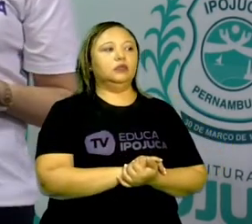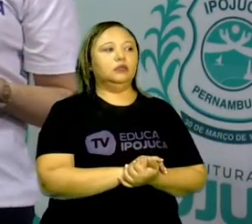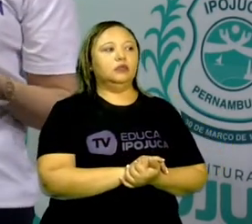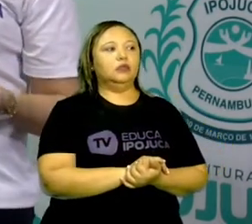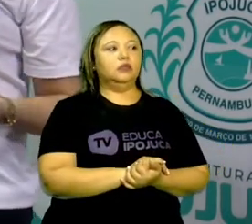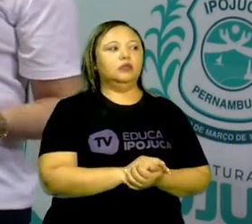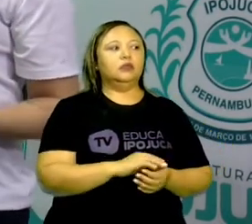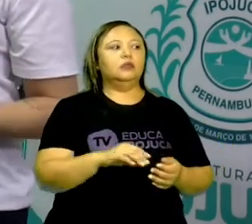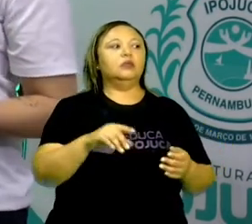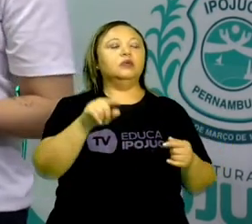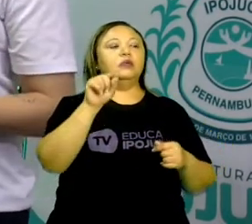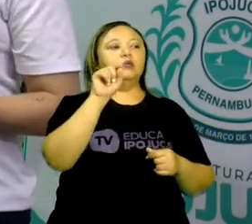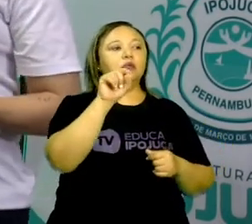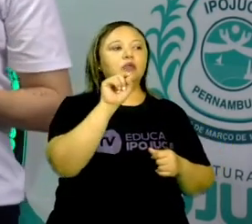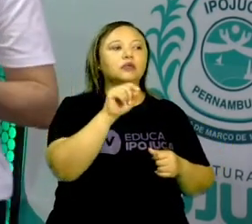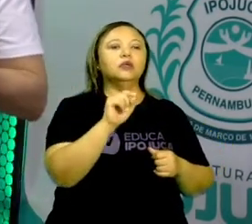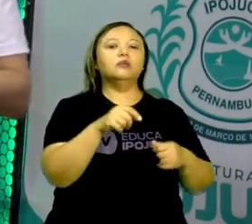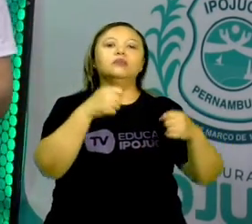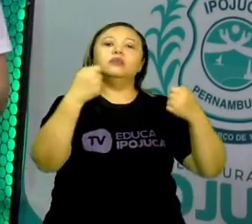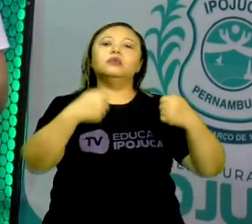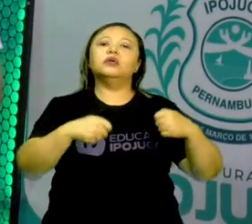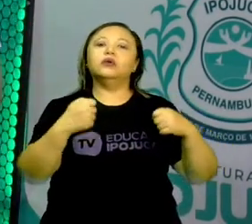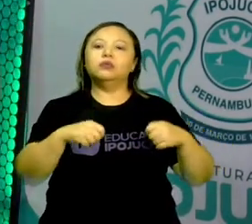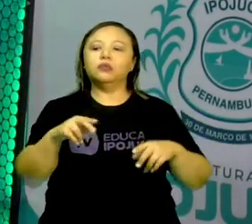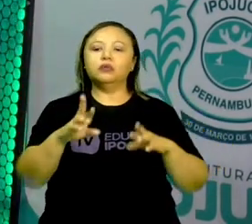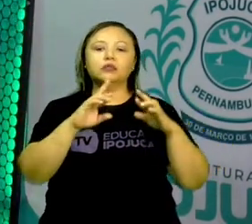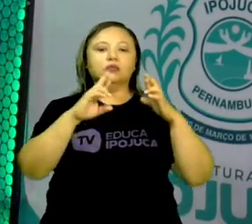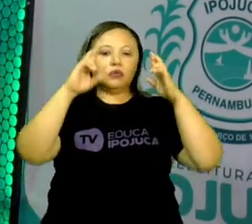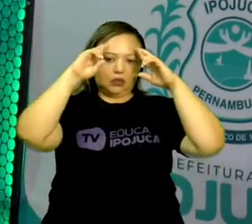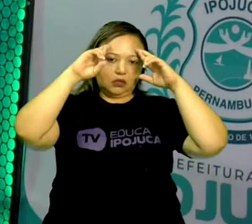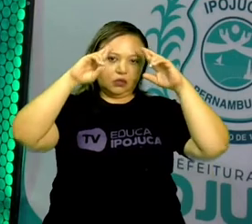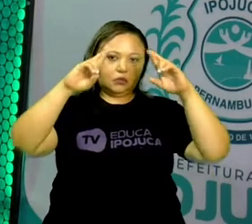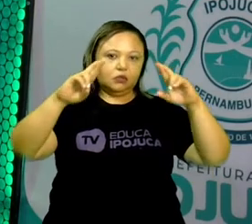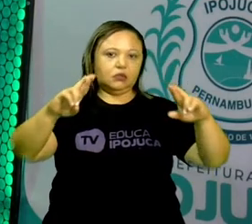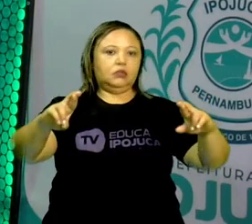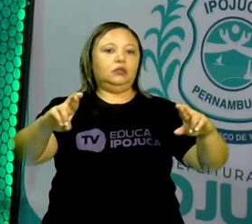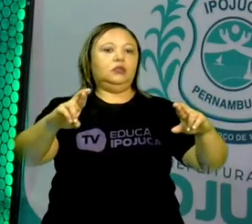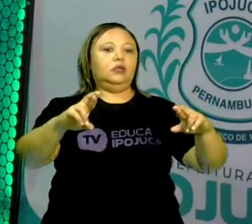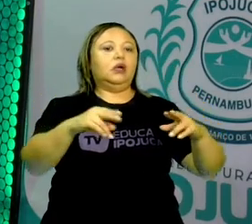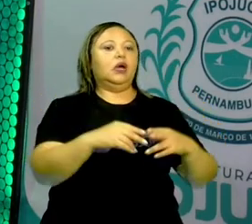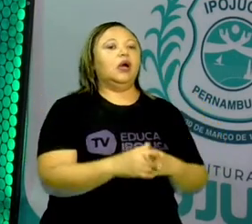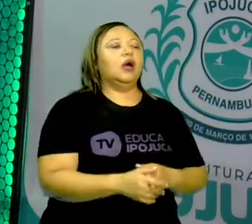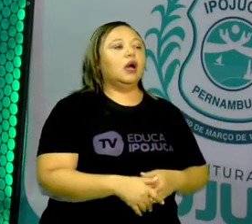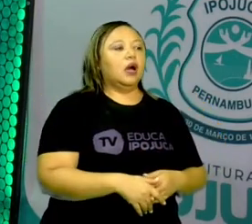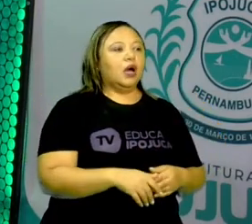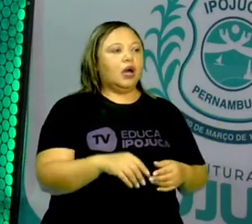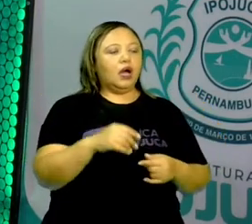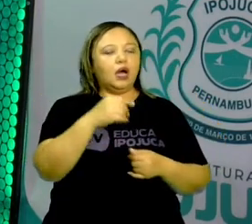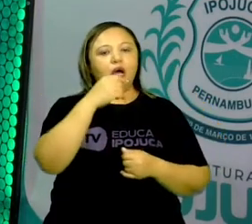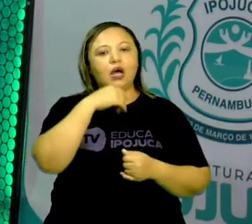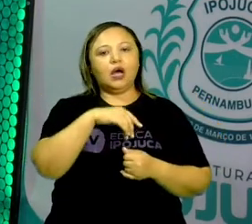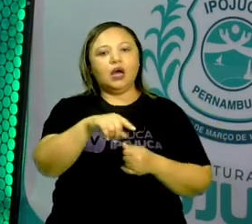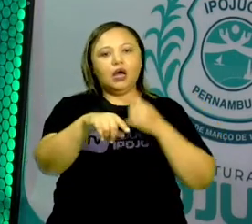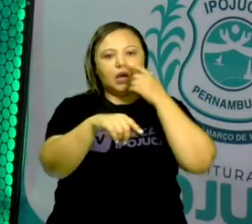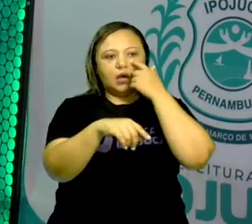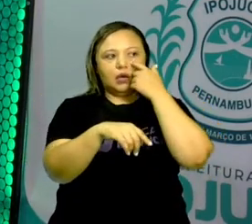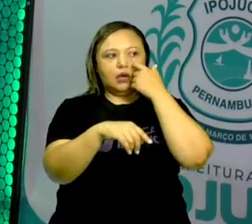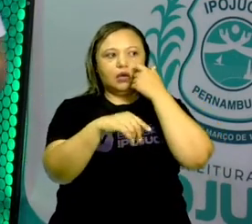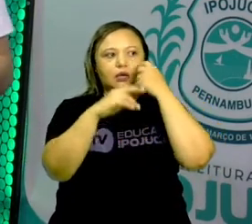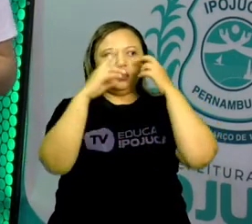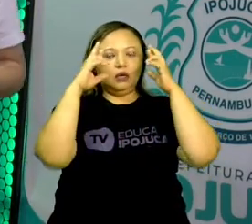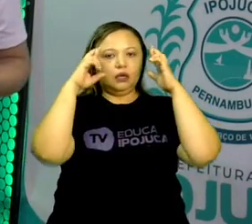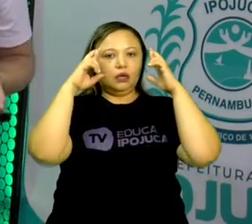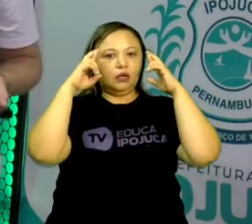norma padrão, desculpem, Por que eu preciso respeitar, por exemplo, aquela pessoa que passa na minha rua e diz, olha o